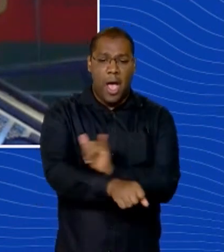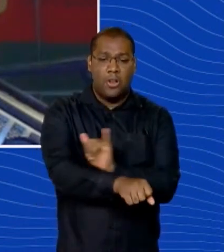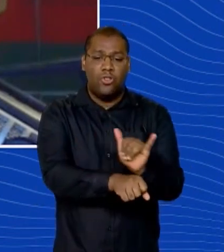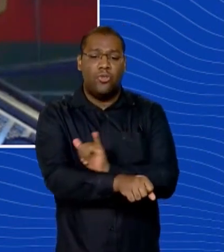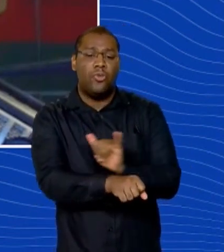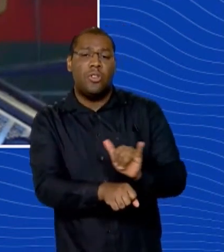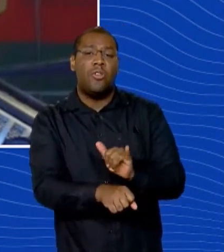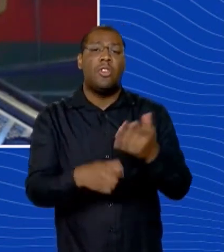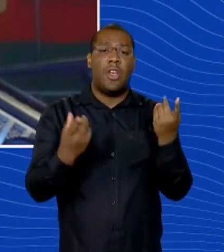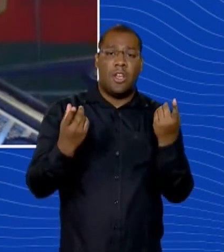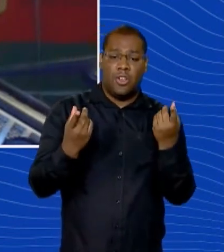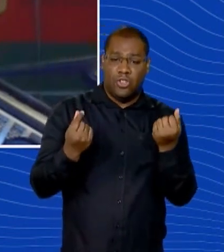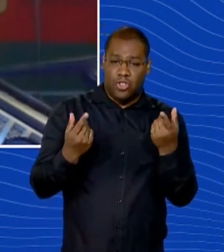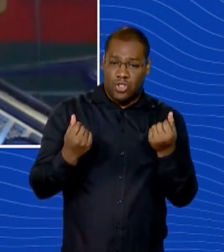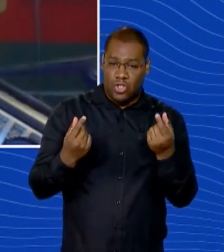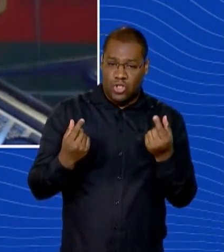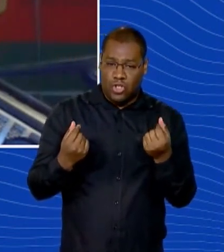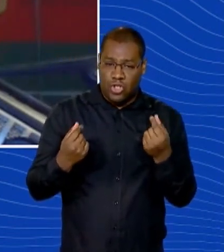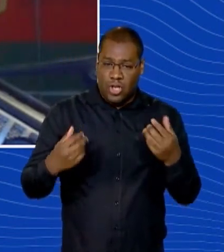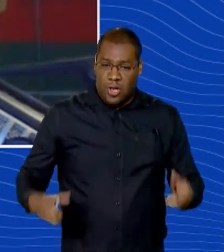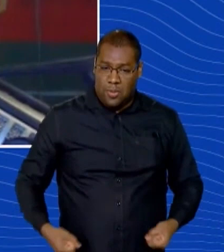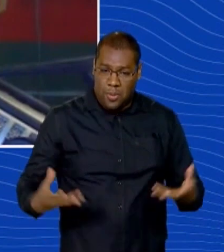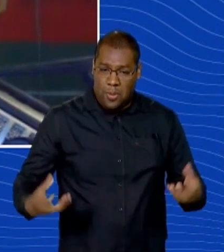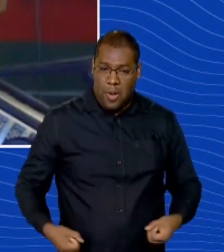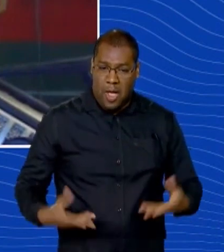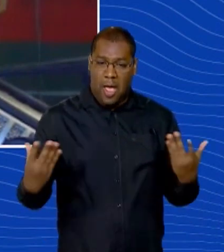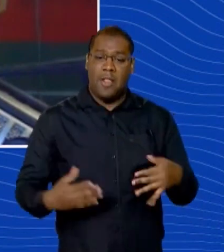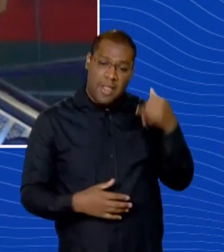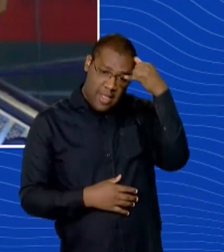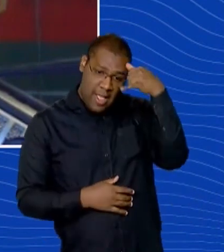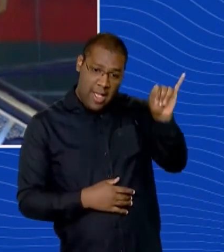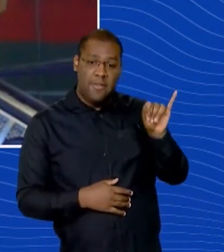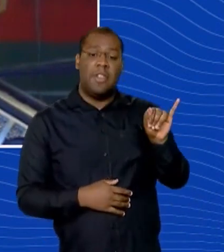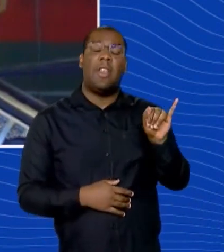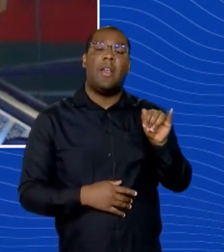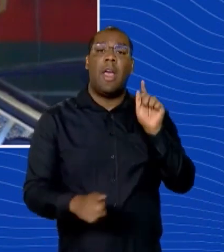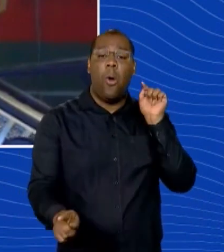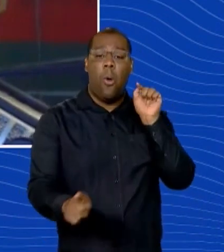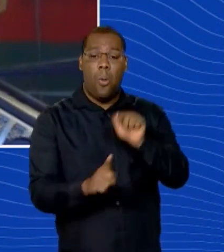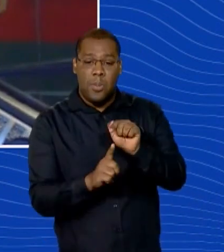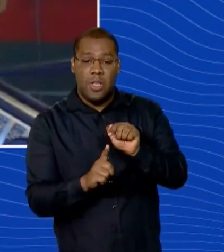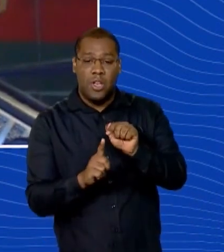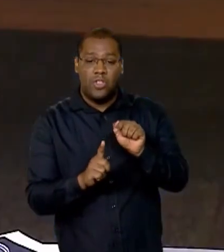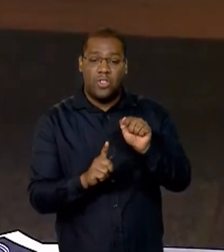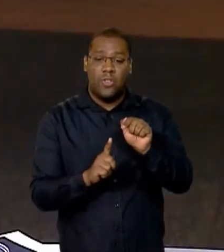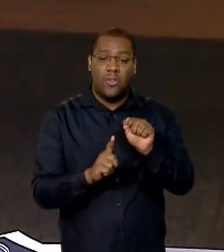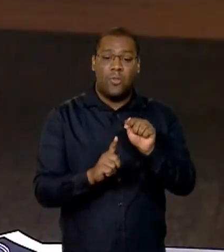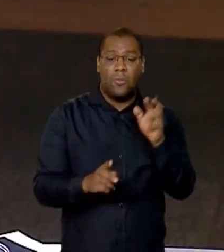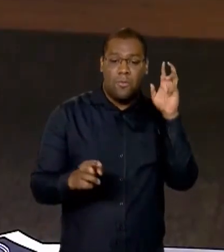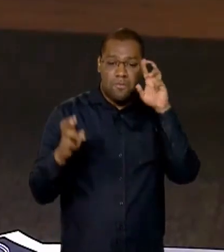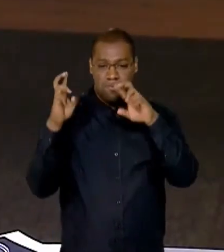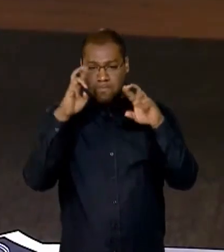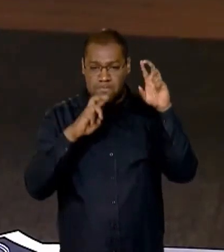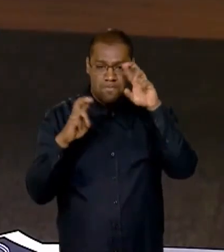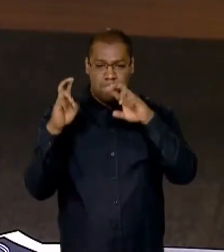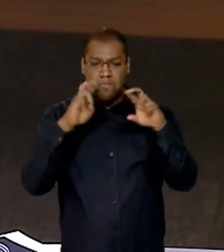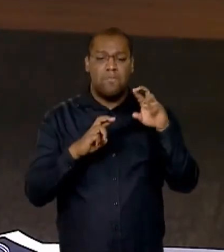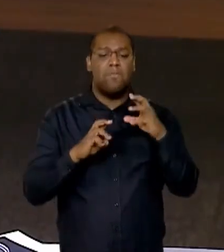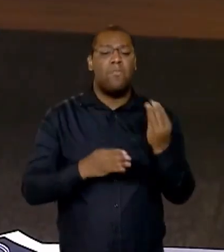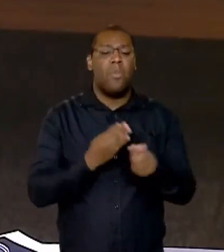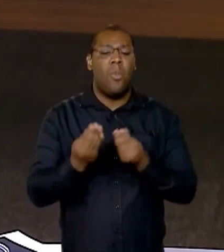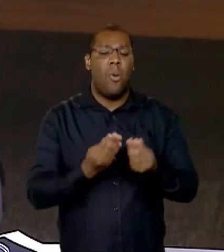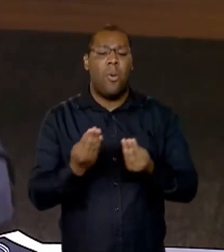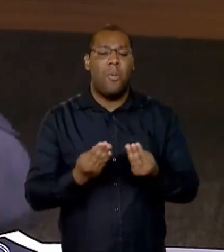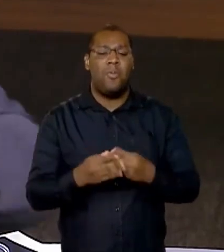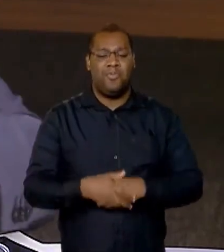empenhar para cumprir as metas fiscais não apenas pelo aumento da arrecadação ô Denise Bom dia